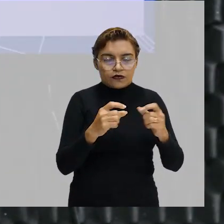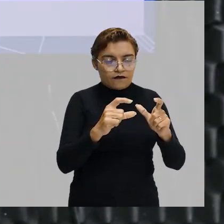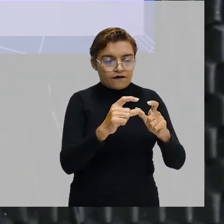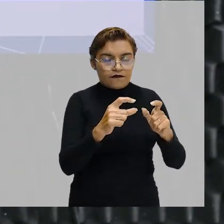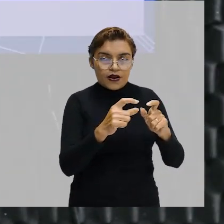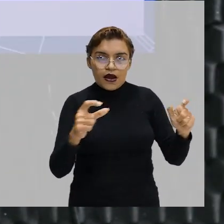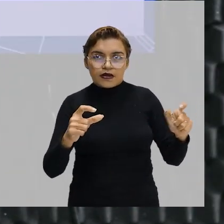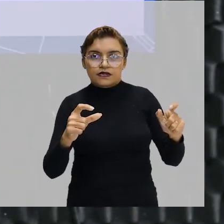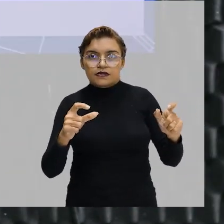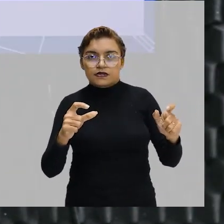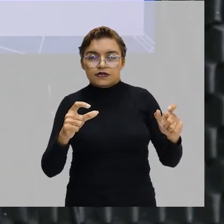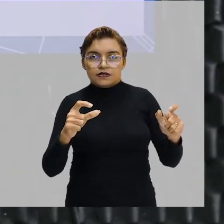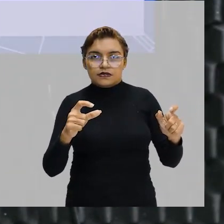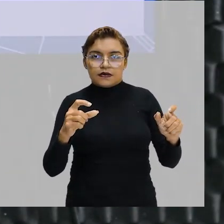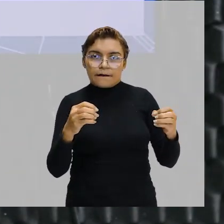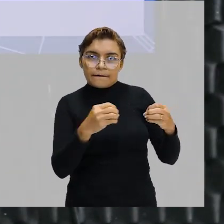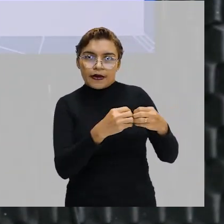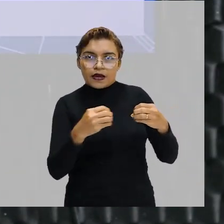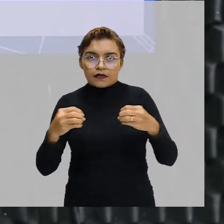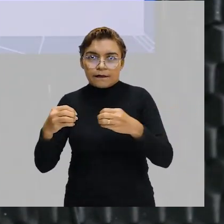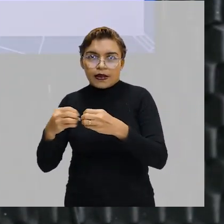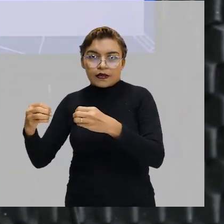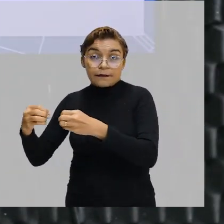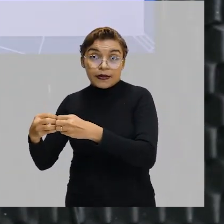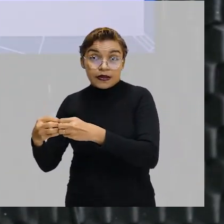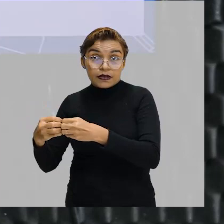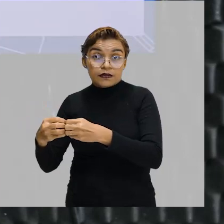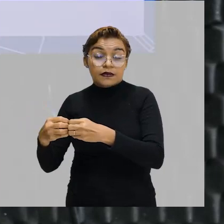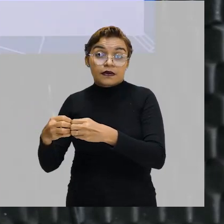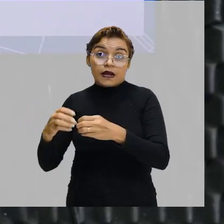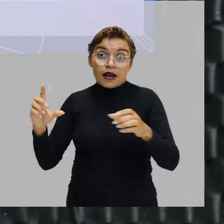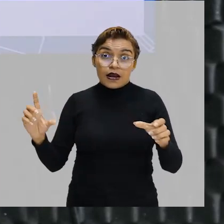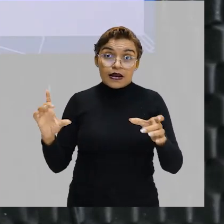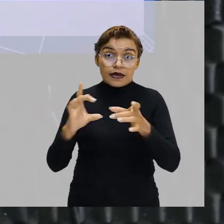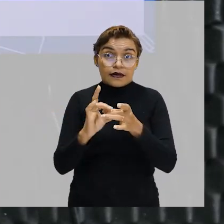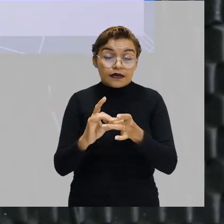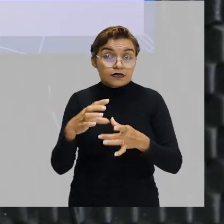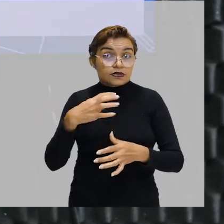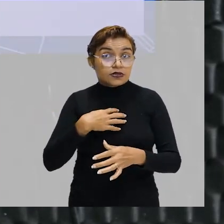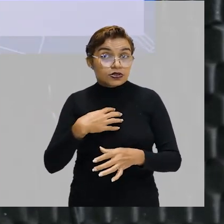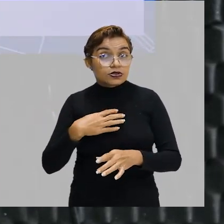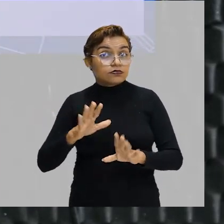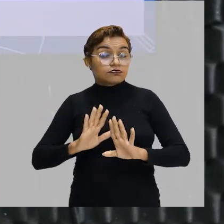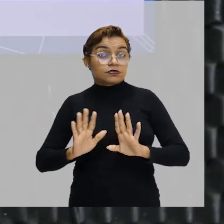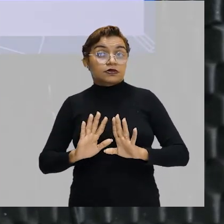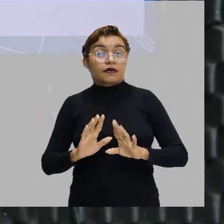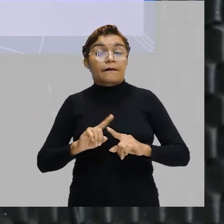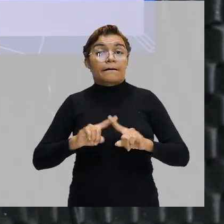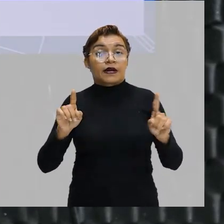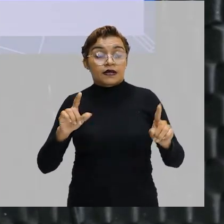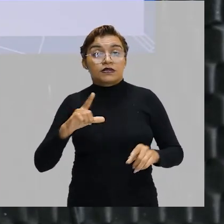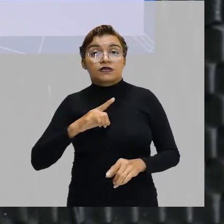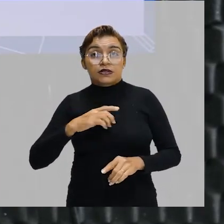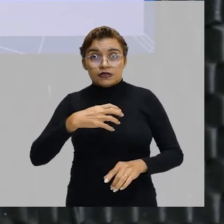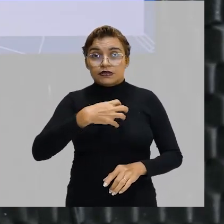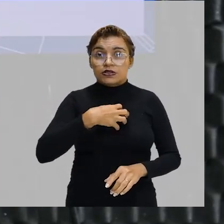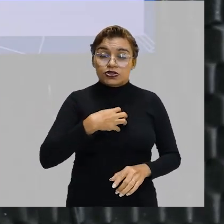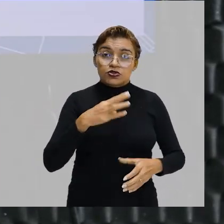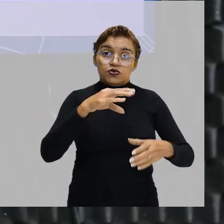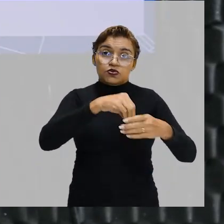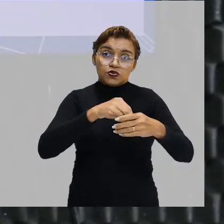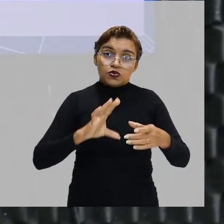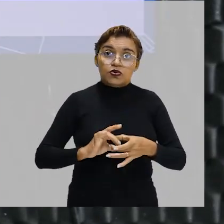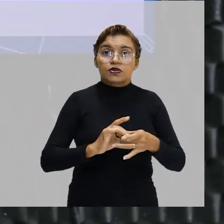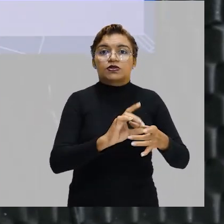importante, não estão ligadas pelo sentido, tá? Mas acabam possuir sentido dentro do contexto,